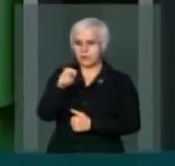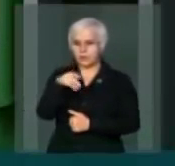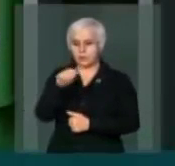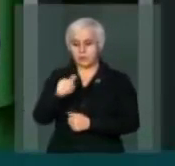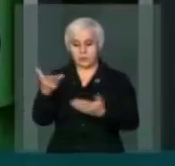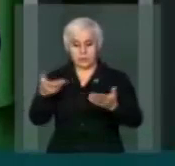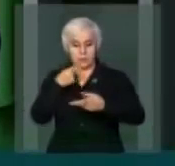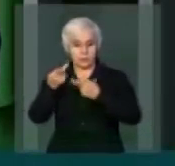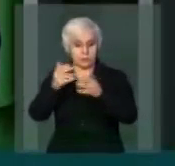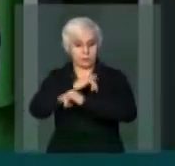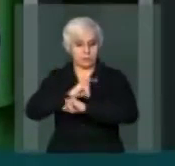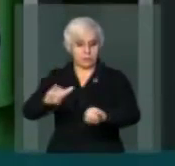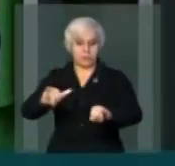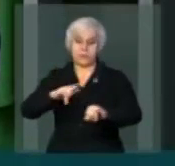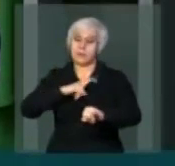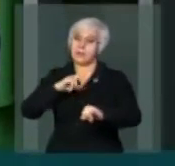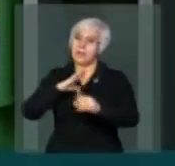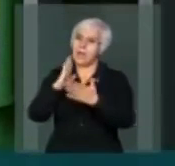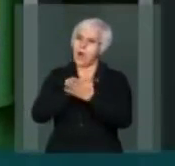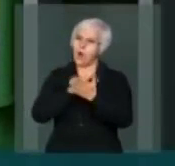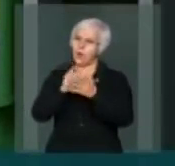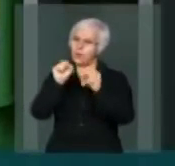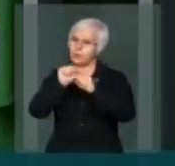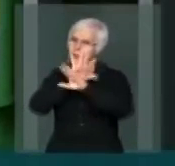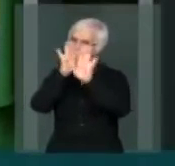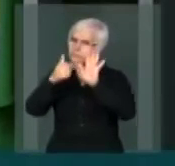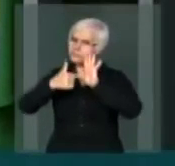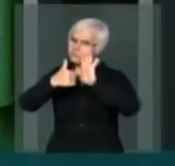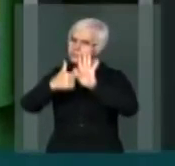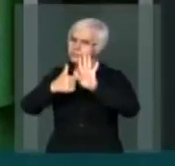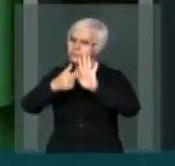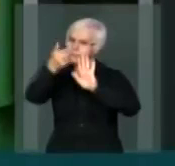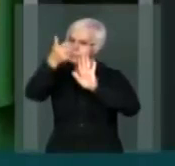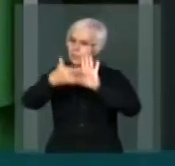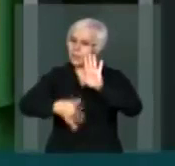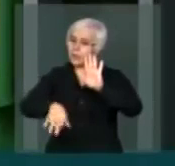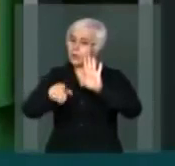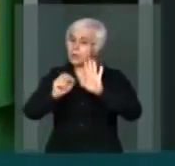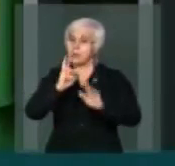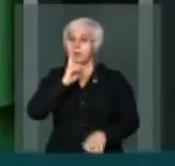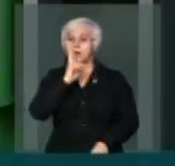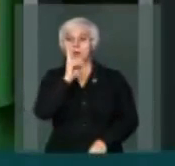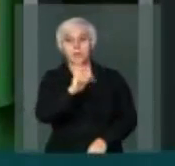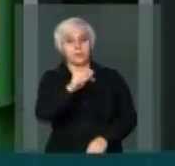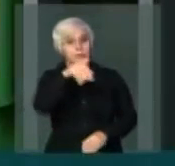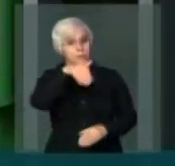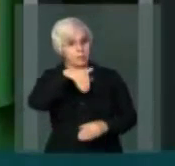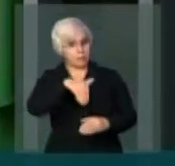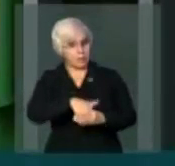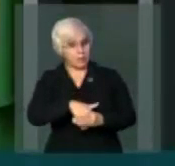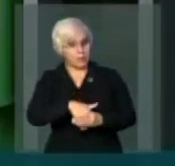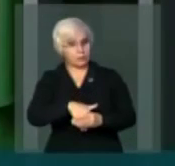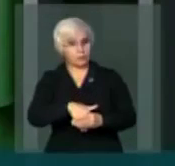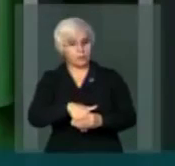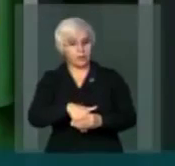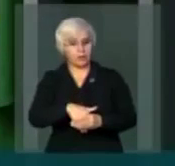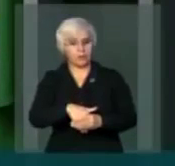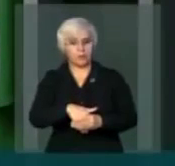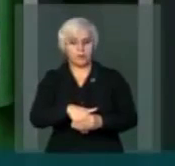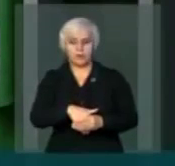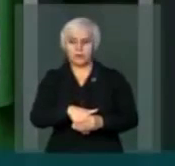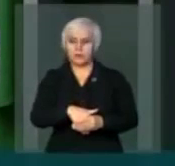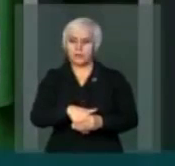pronunciamento objetiva lançar algumas luzes sobre o resultado eleitoral que formatou